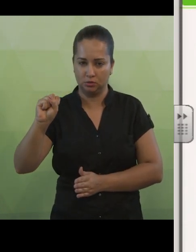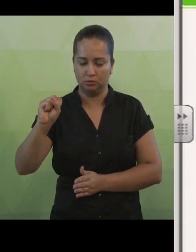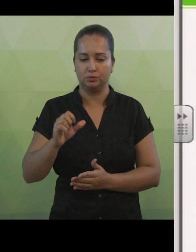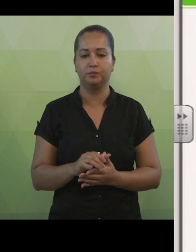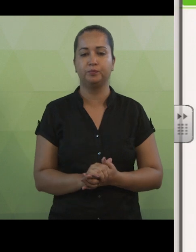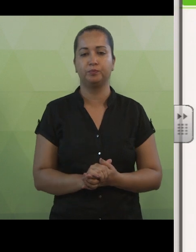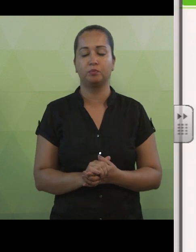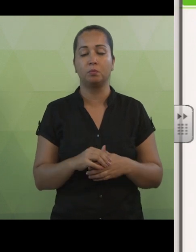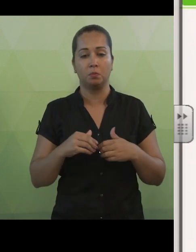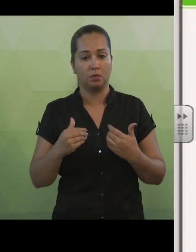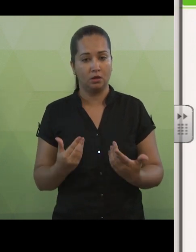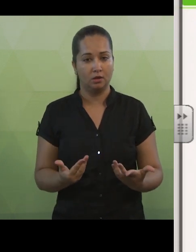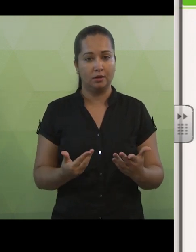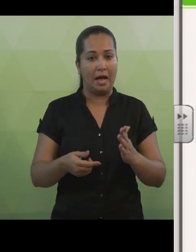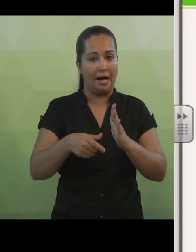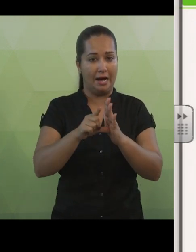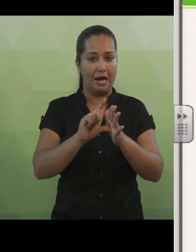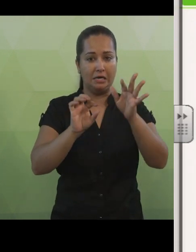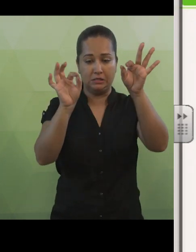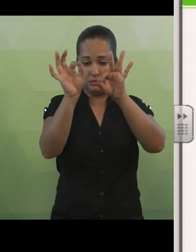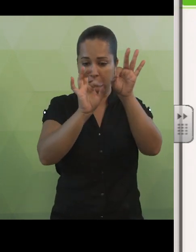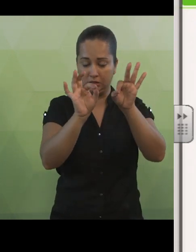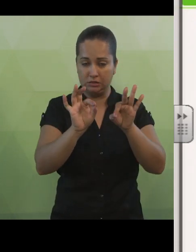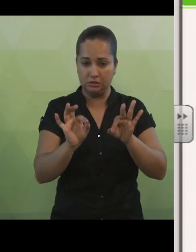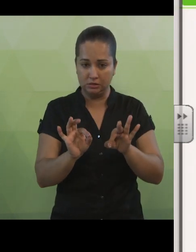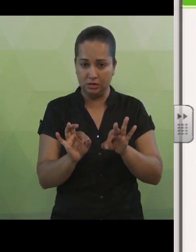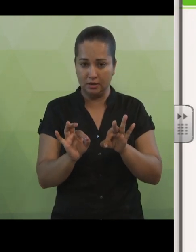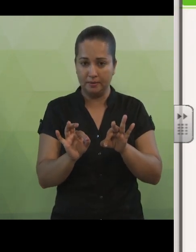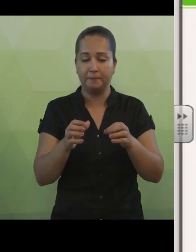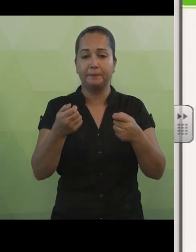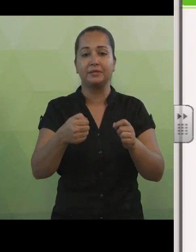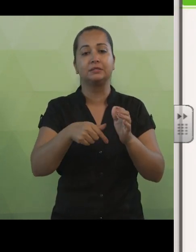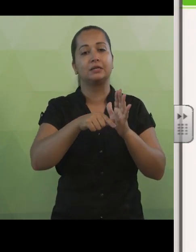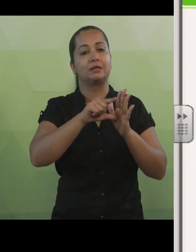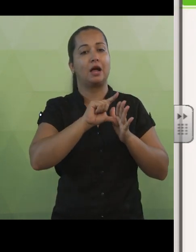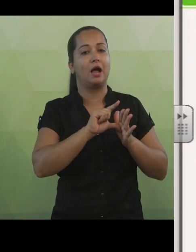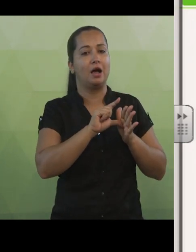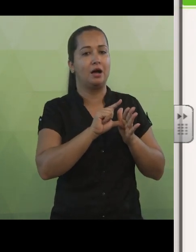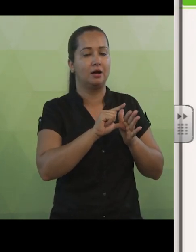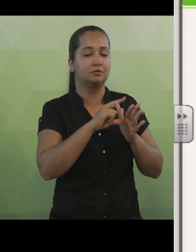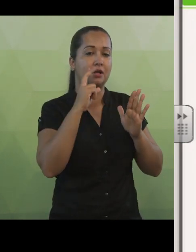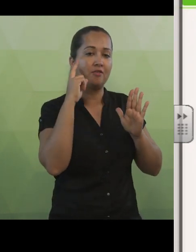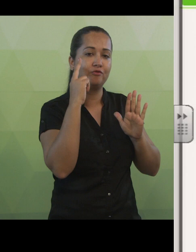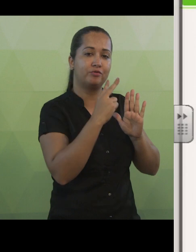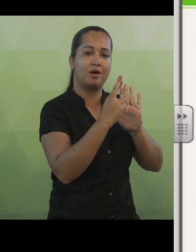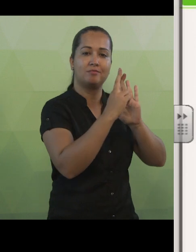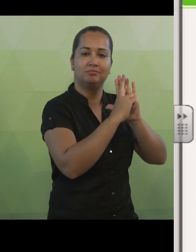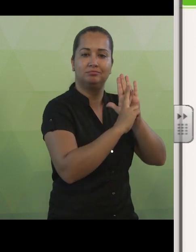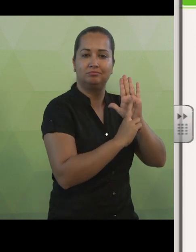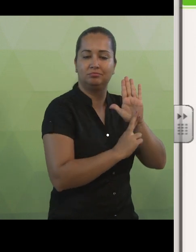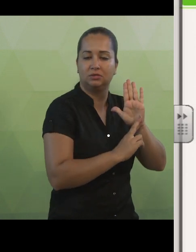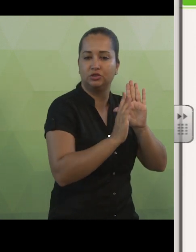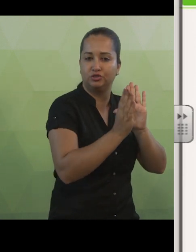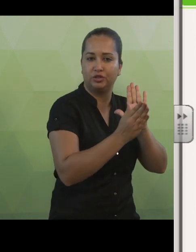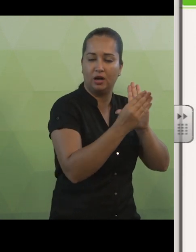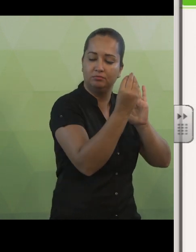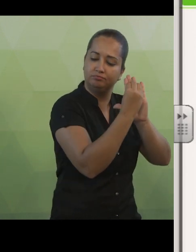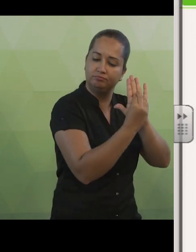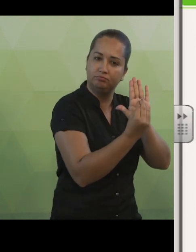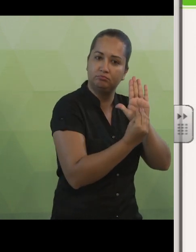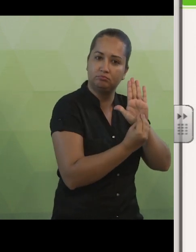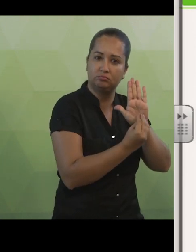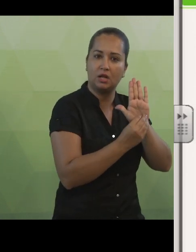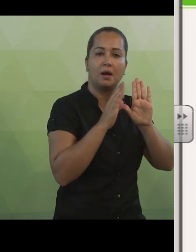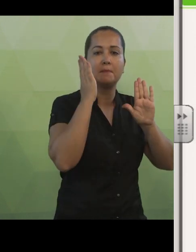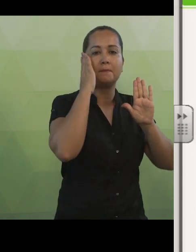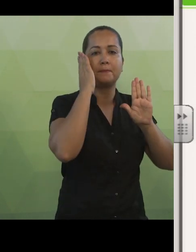antes de fazer qualquer manipulação nos dados dos usuários, verificar essas informações registradas no metadados,